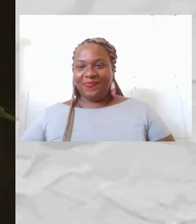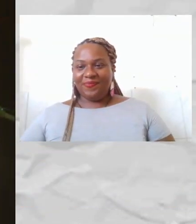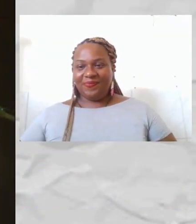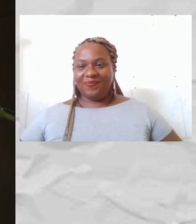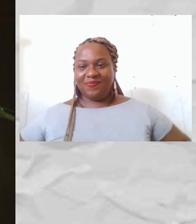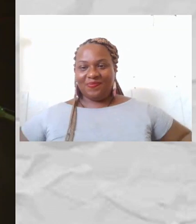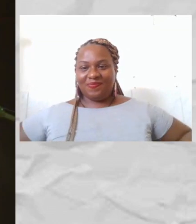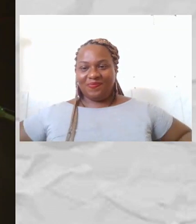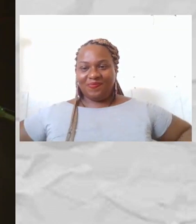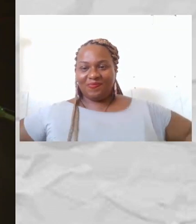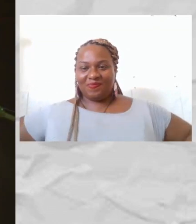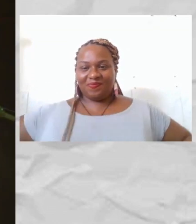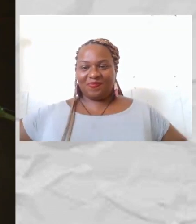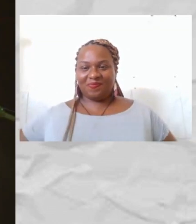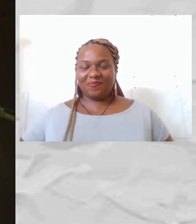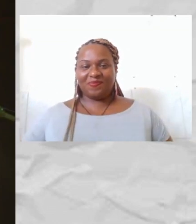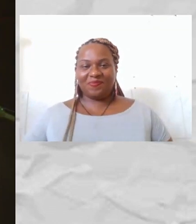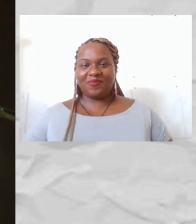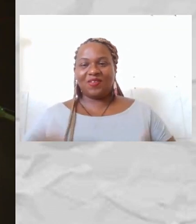amigo, irmão,